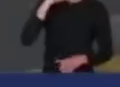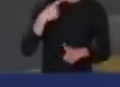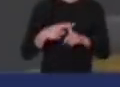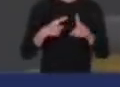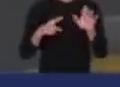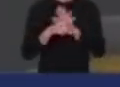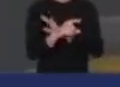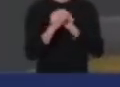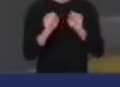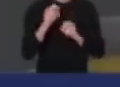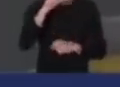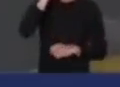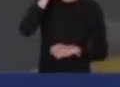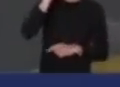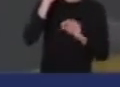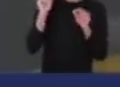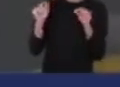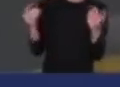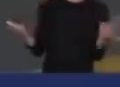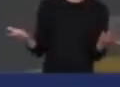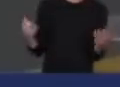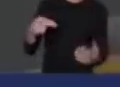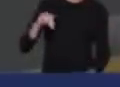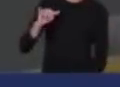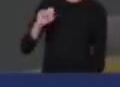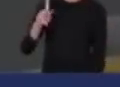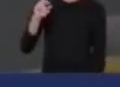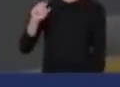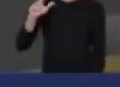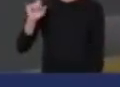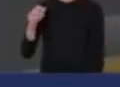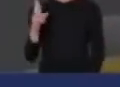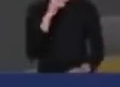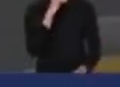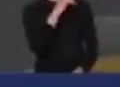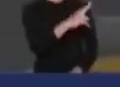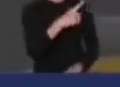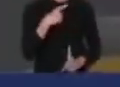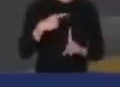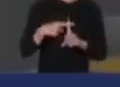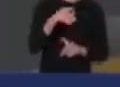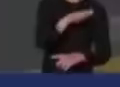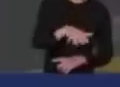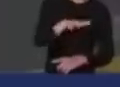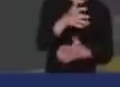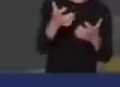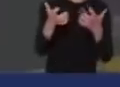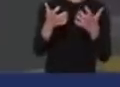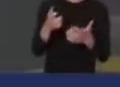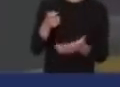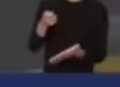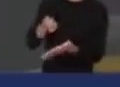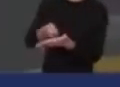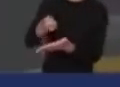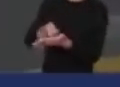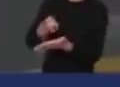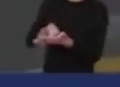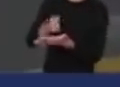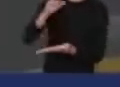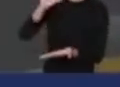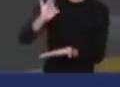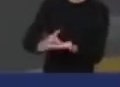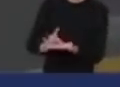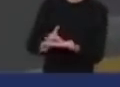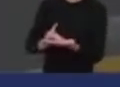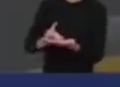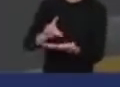do país, para o bem da civilização. O Malcamargos, o Ricardo, o Eduardo, a Rita foram muito para um lado humano, né, dessa